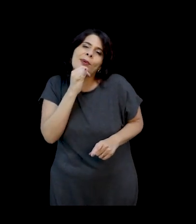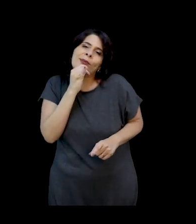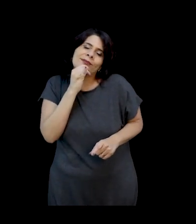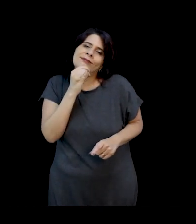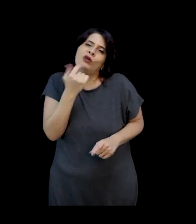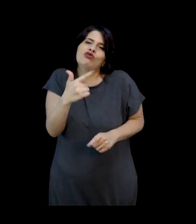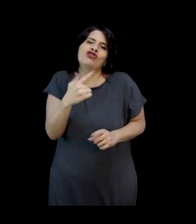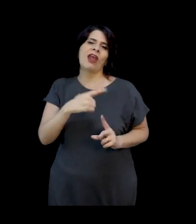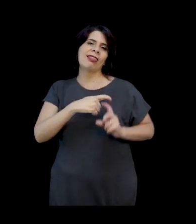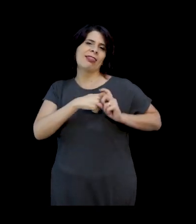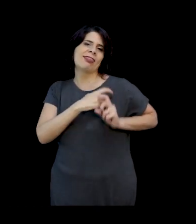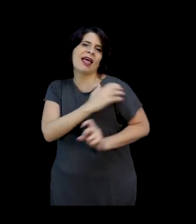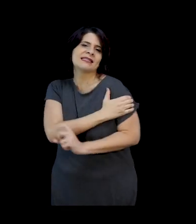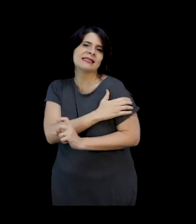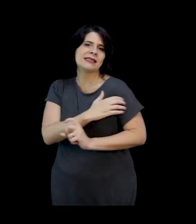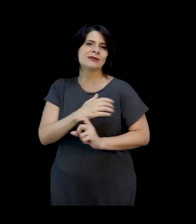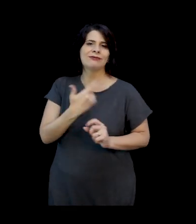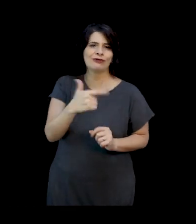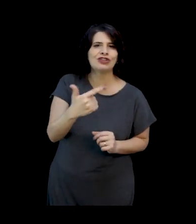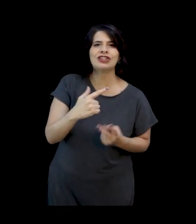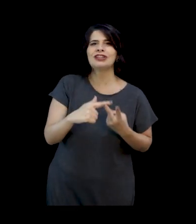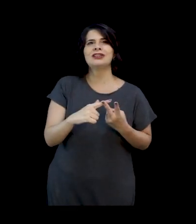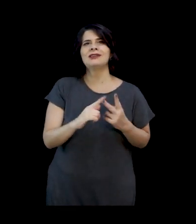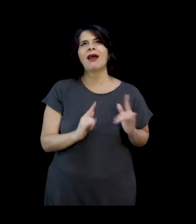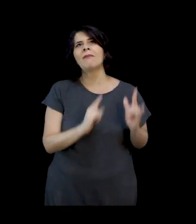exemplos seja do nazismo,